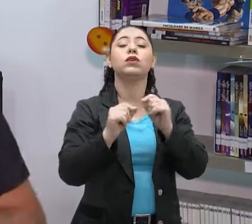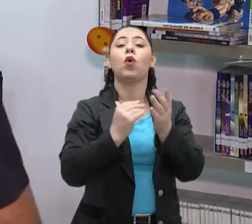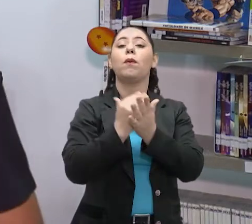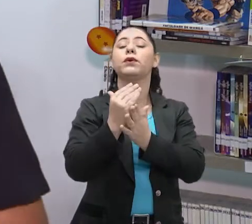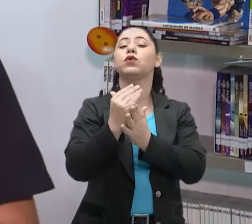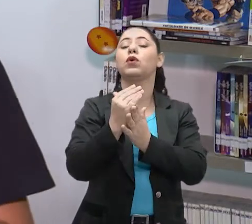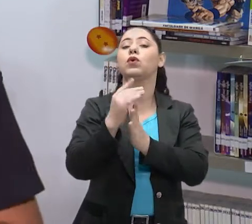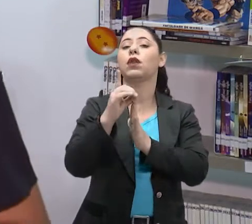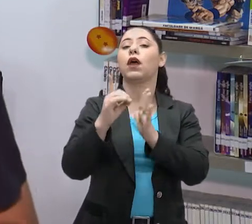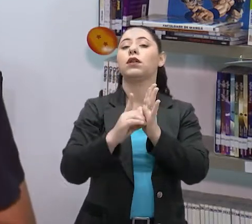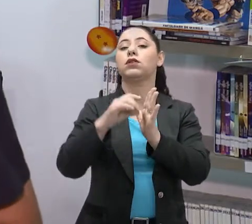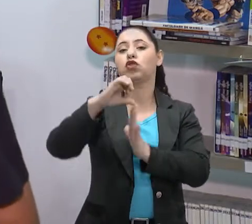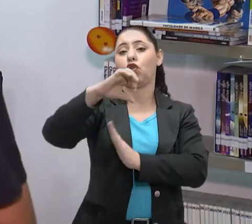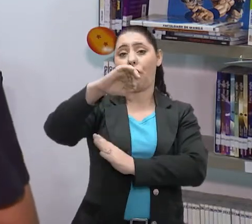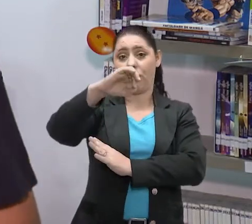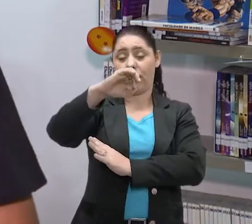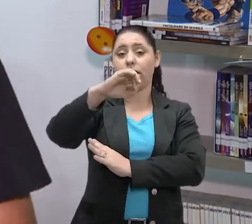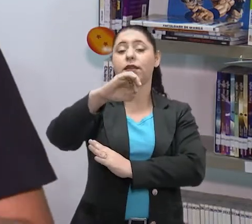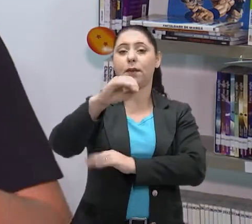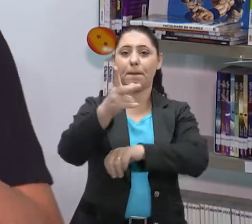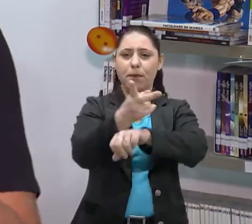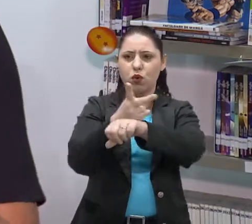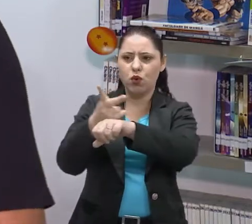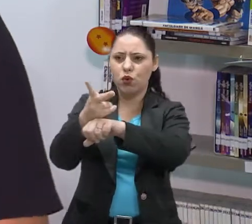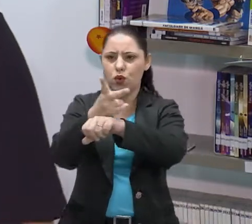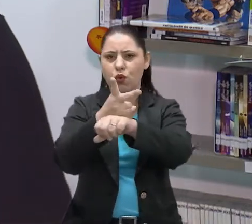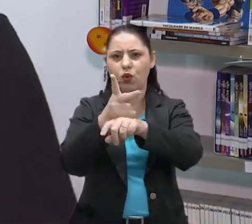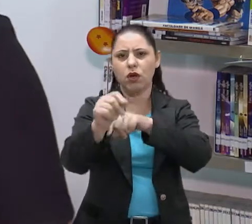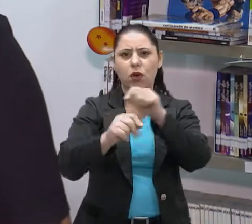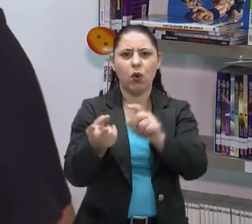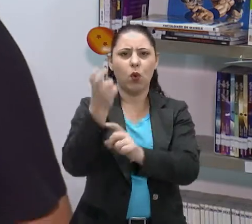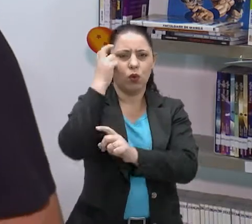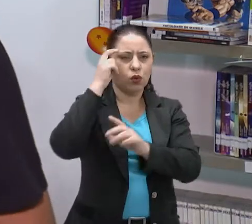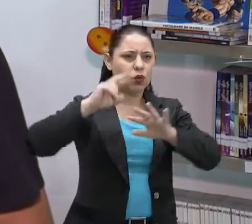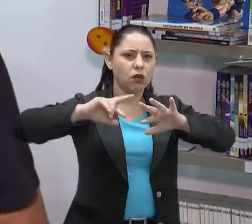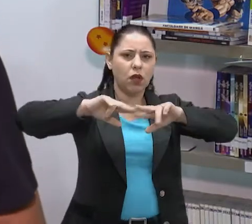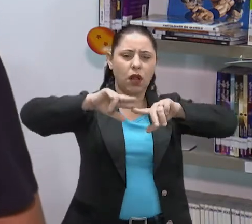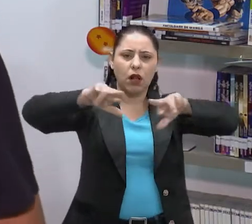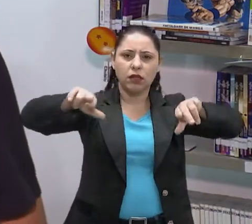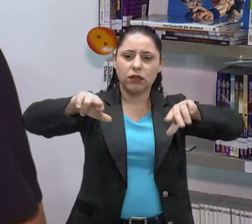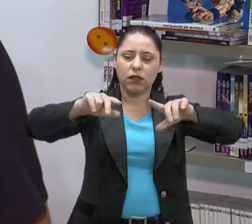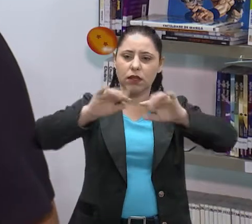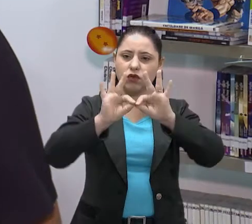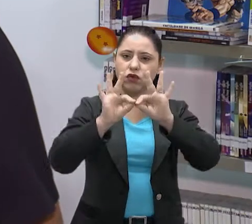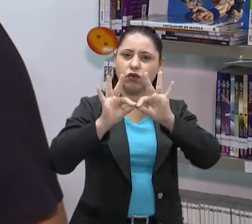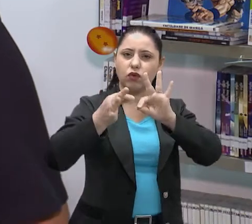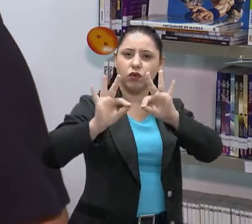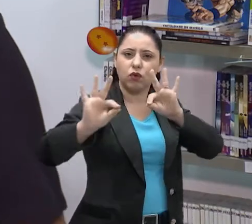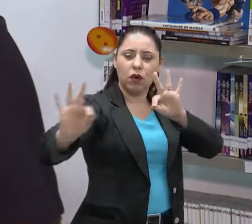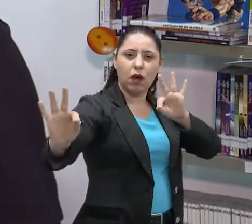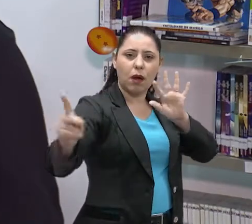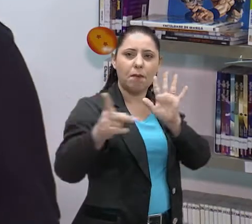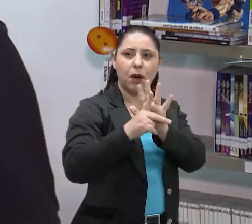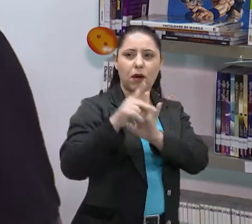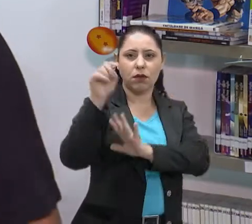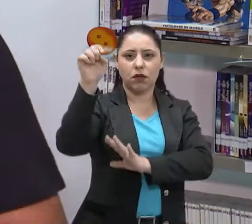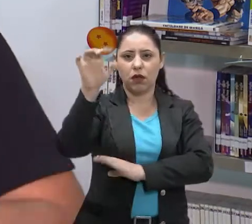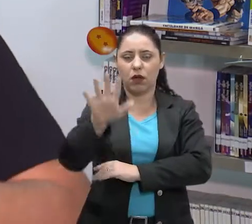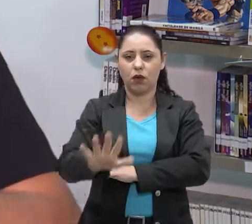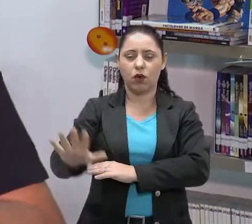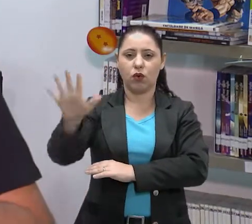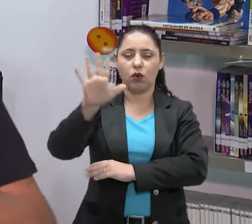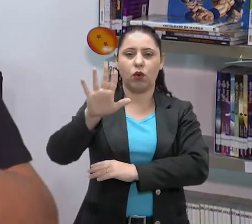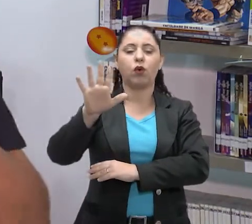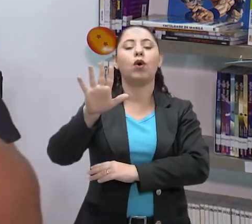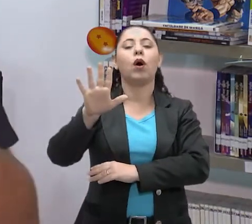boom mesmo foi nos anos 90, né? Então, a busca por culturas que se afastassem cada vez mais